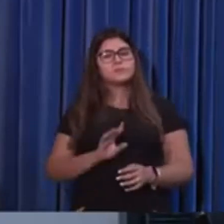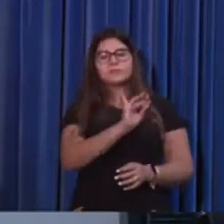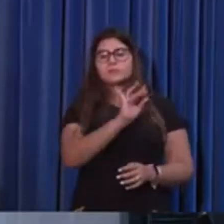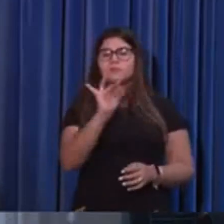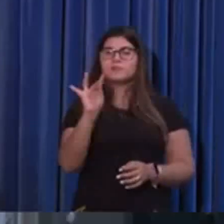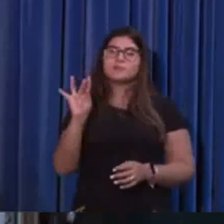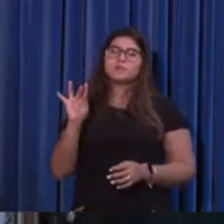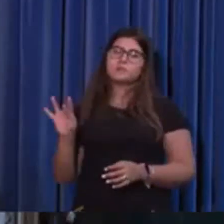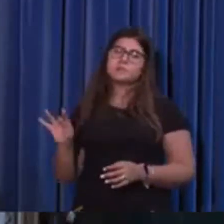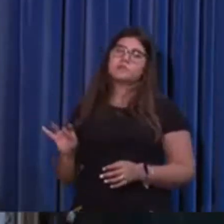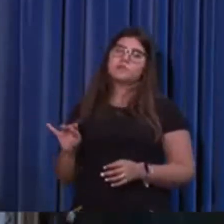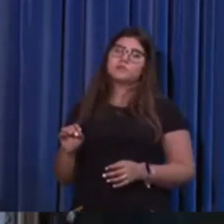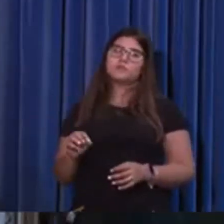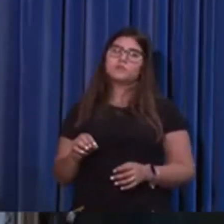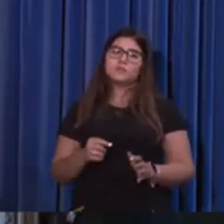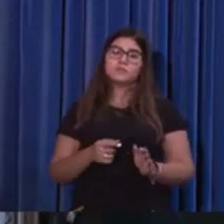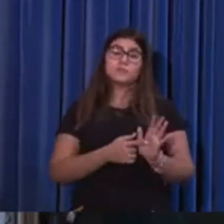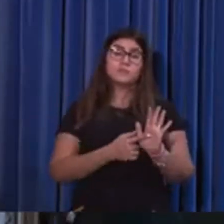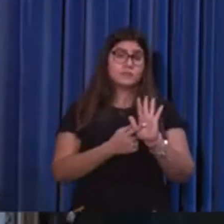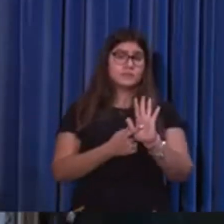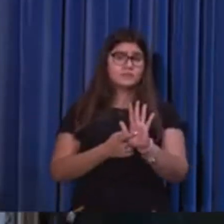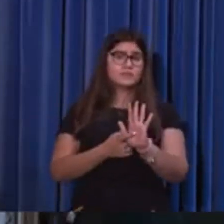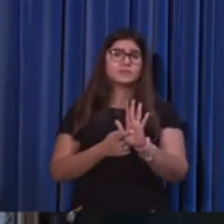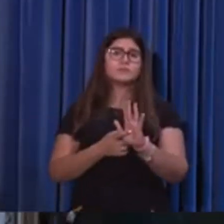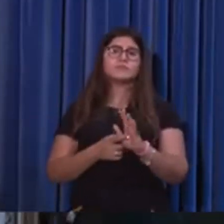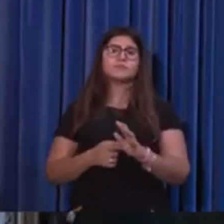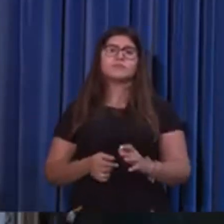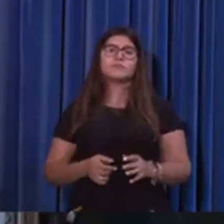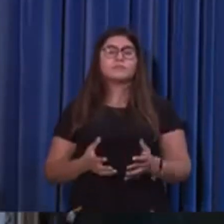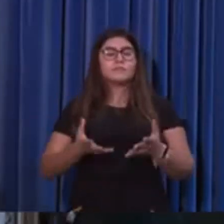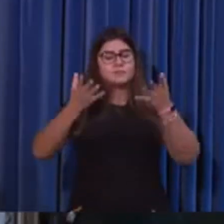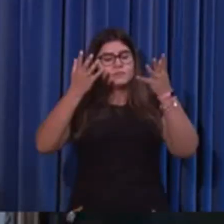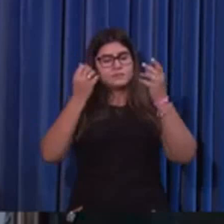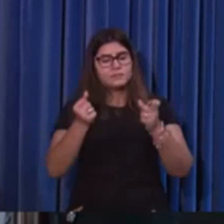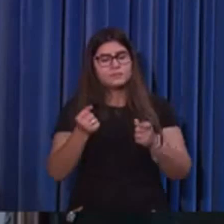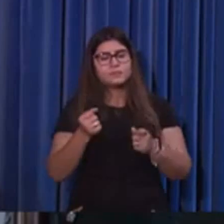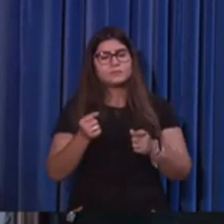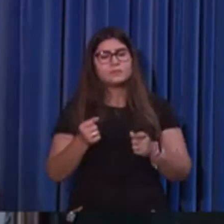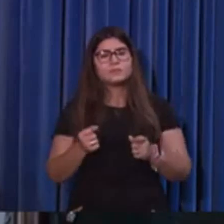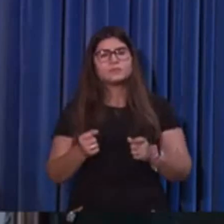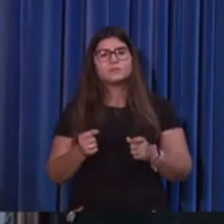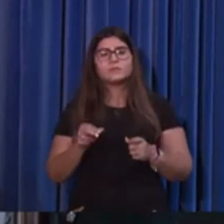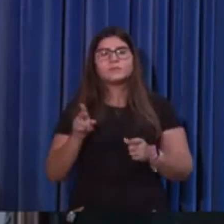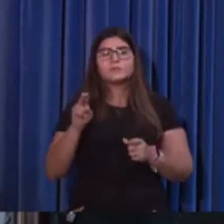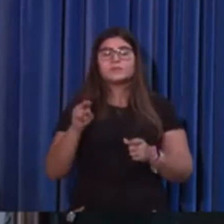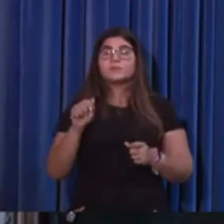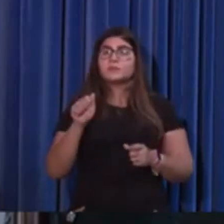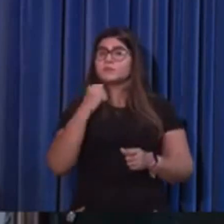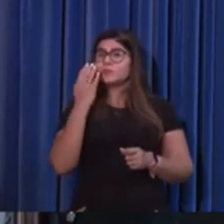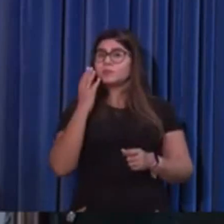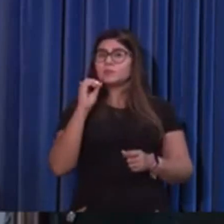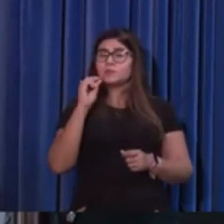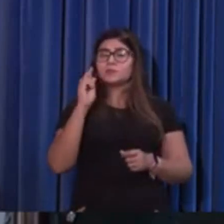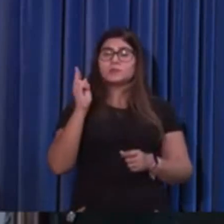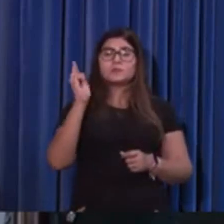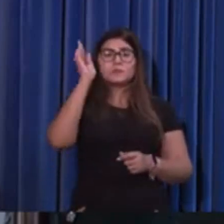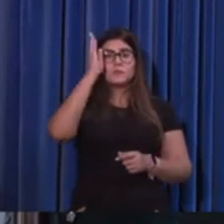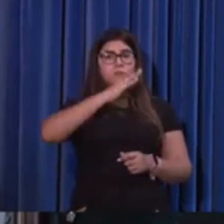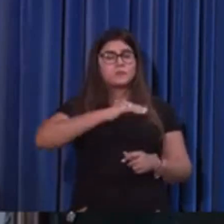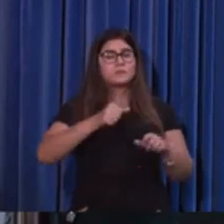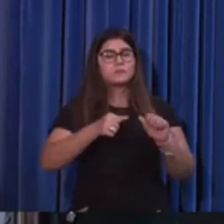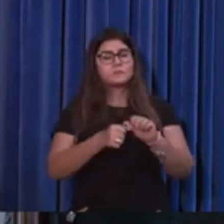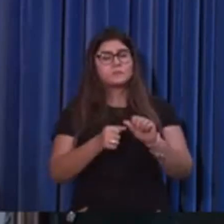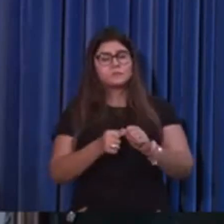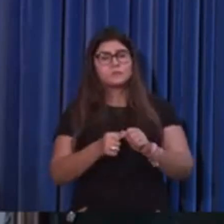daremos conta e cada um receberemos segundo o bem ou mal que tivermos feito por meio do